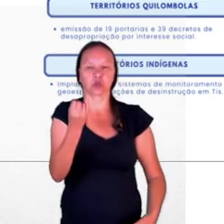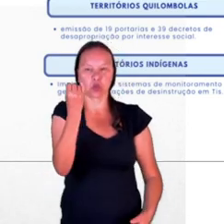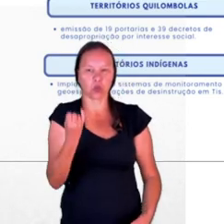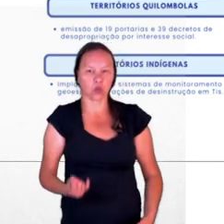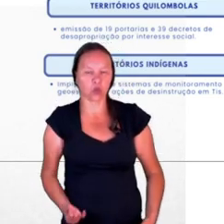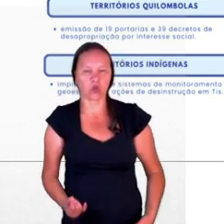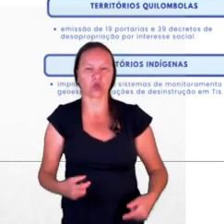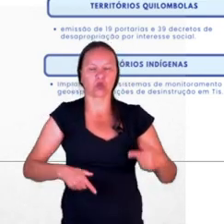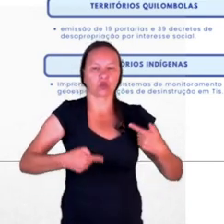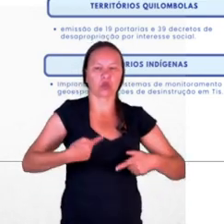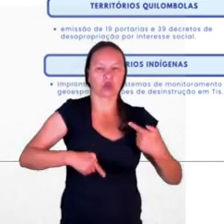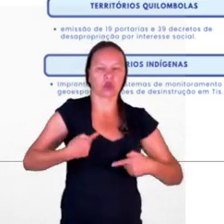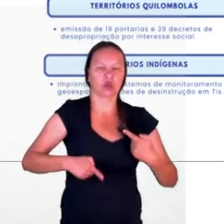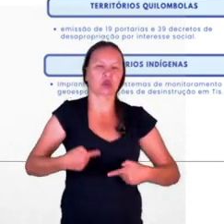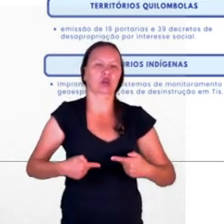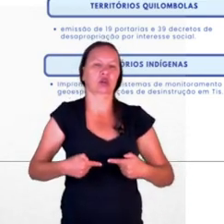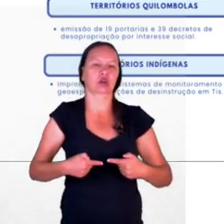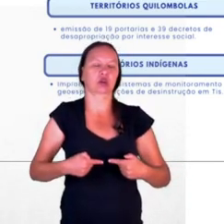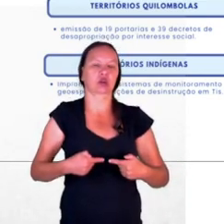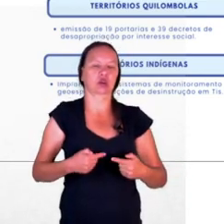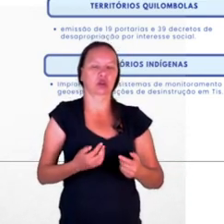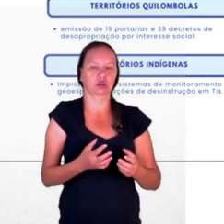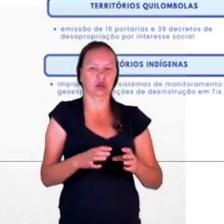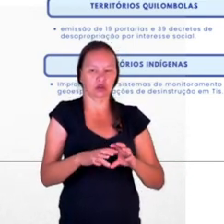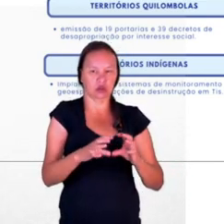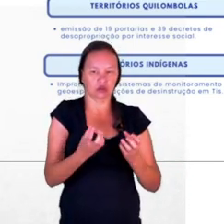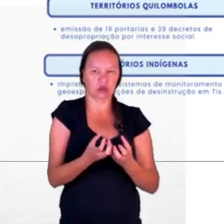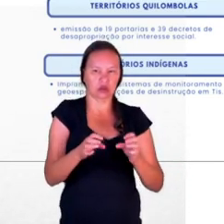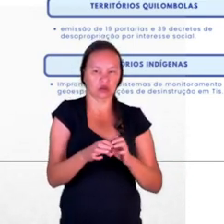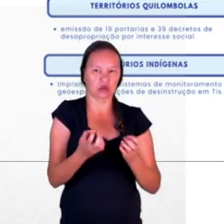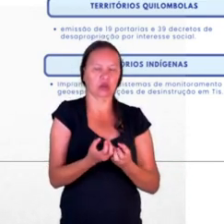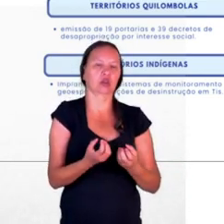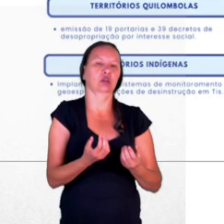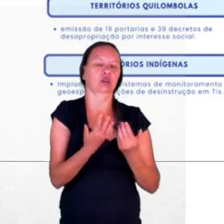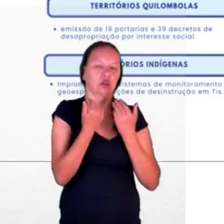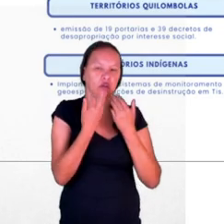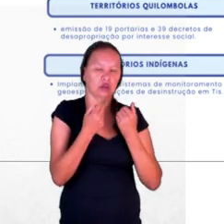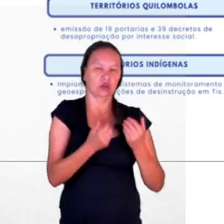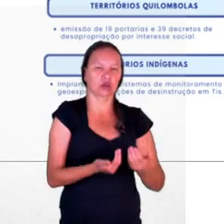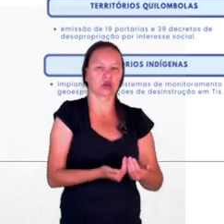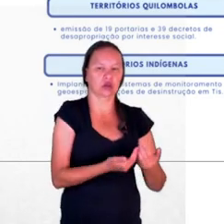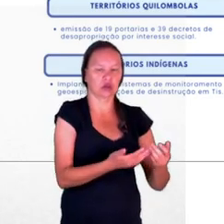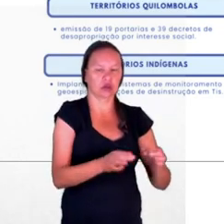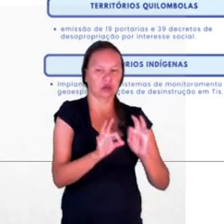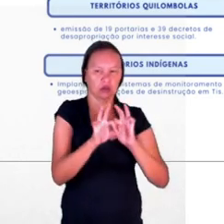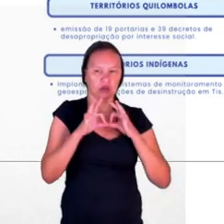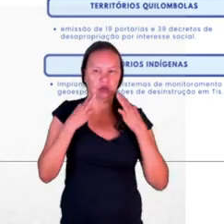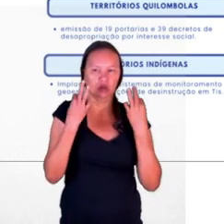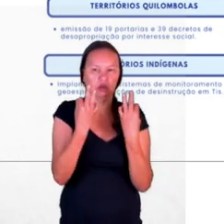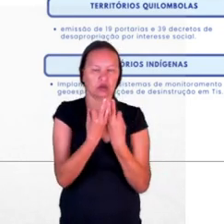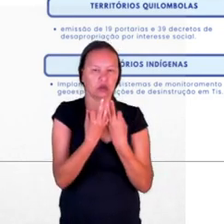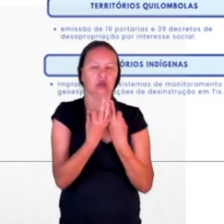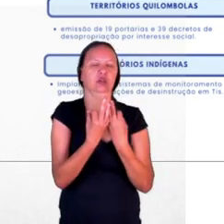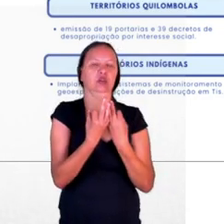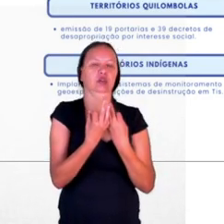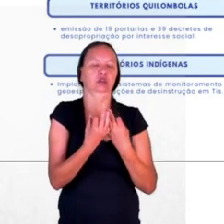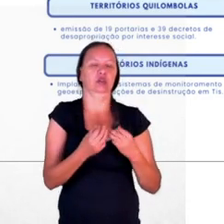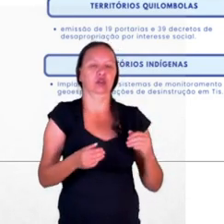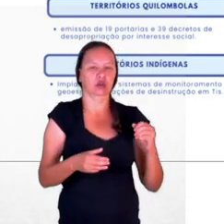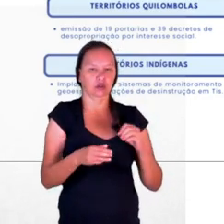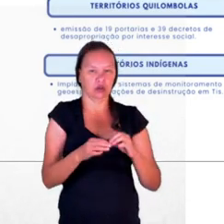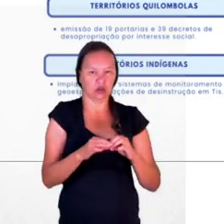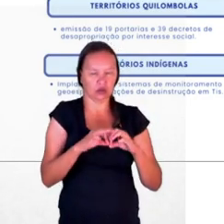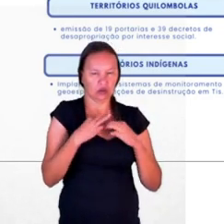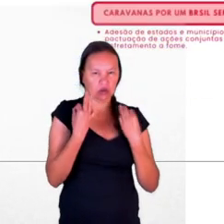nas discussões em relação à sesta básica de garantir né uma Alimentação adequada Saudável em quantidade paraas